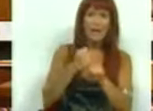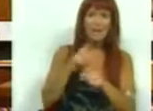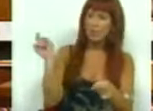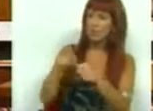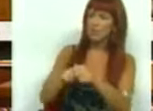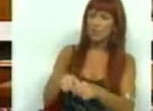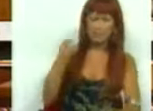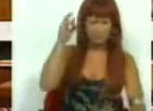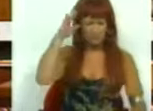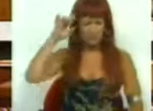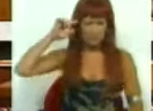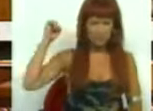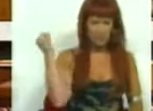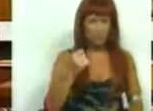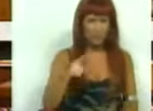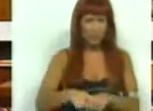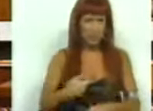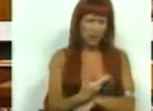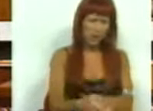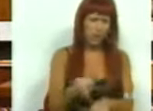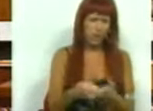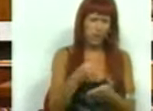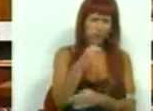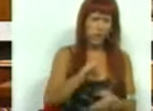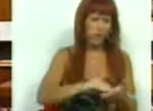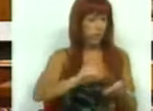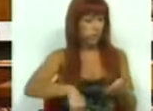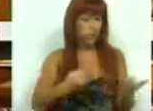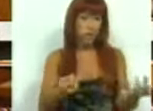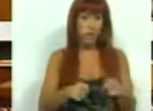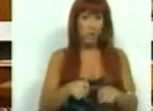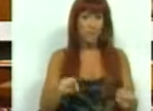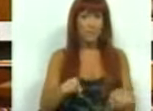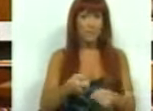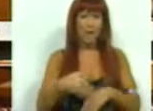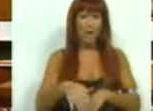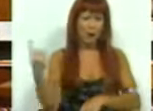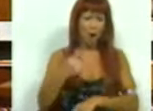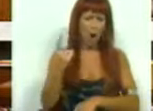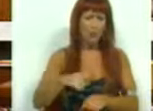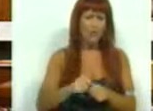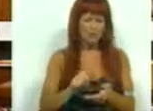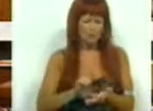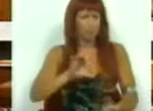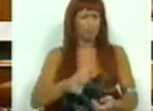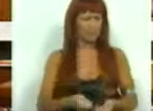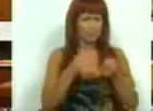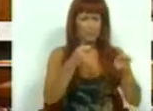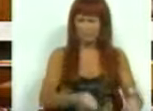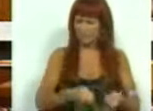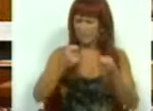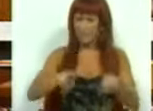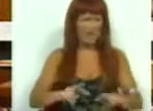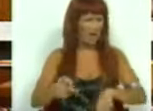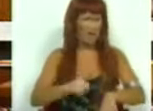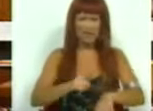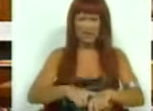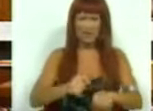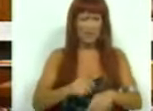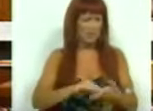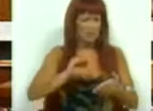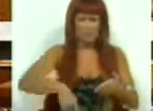parceiro infiel, quando atrasa pagamentos contratualizados e logo devidos, quando vai obrigando a vultuosos investimentos sem alterar os períodos de